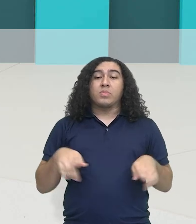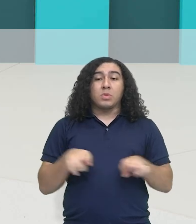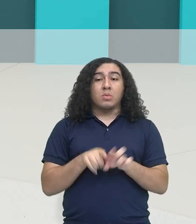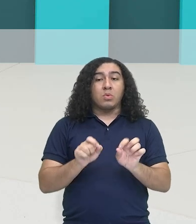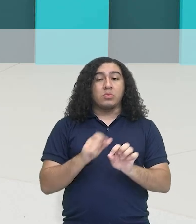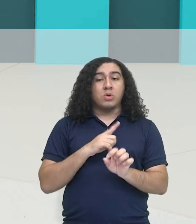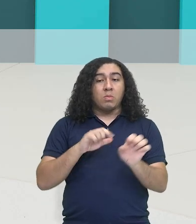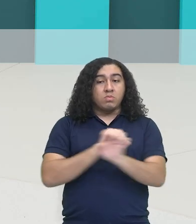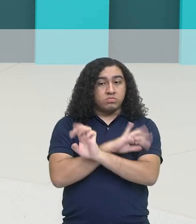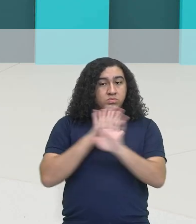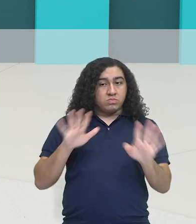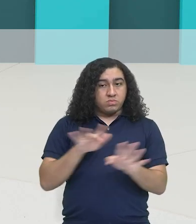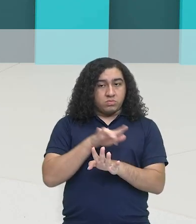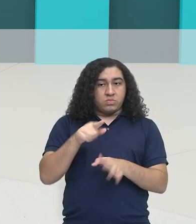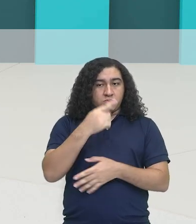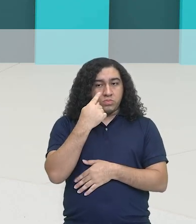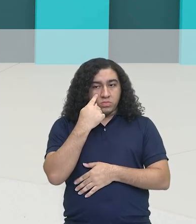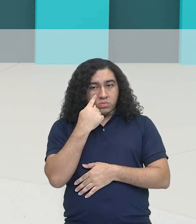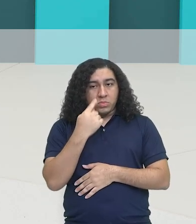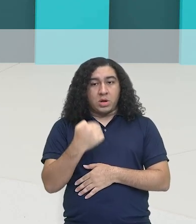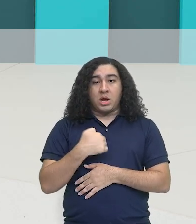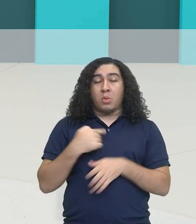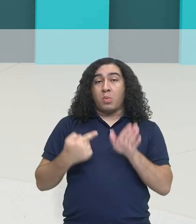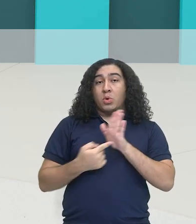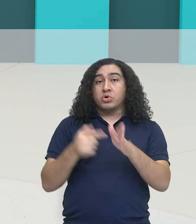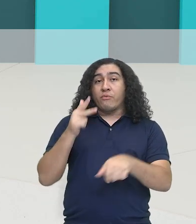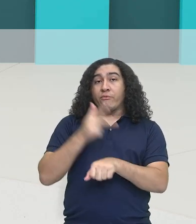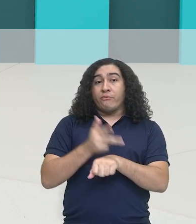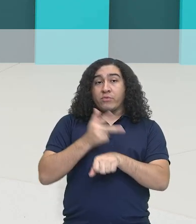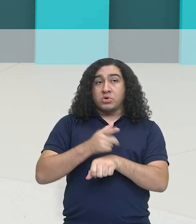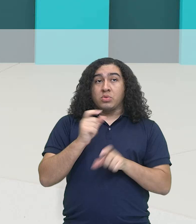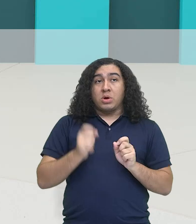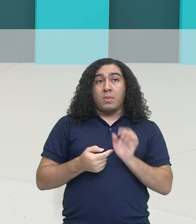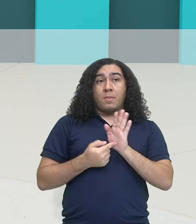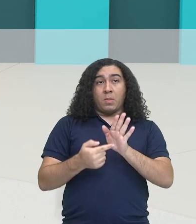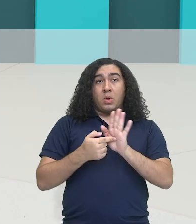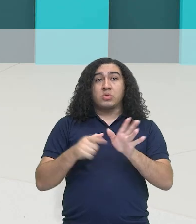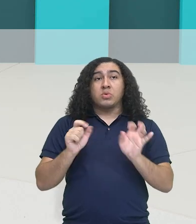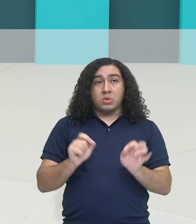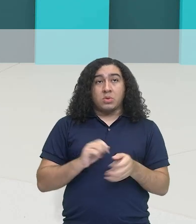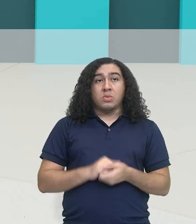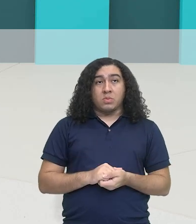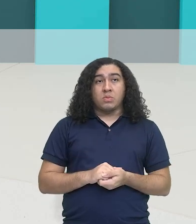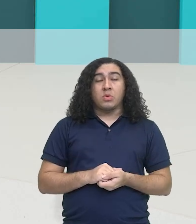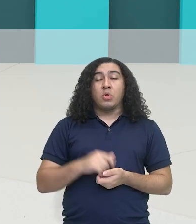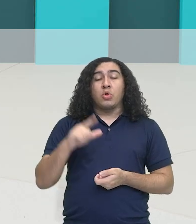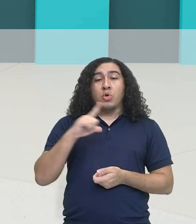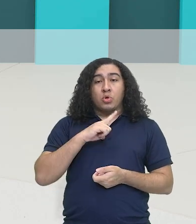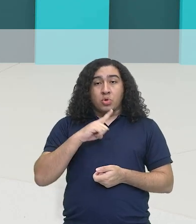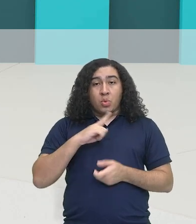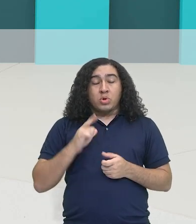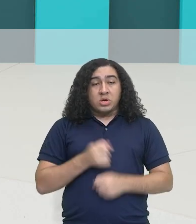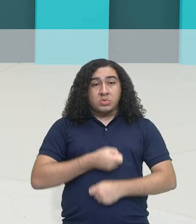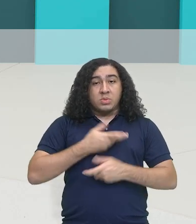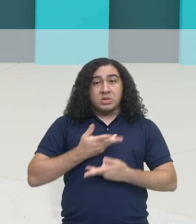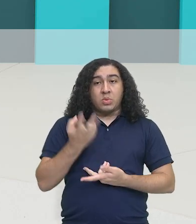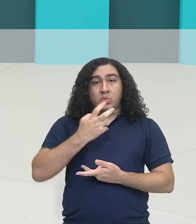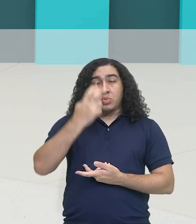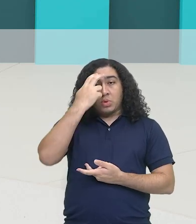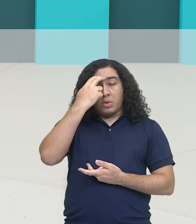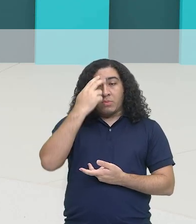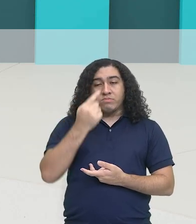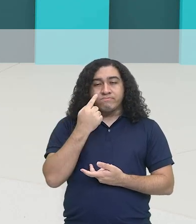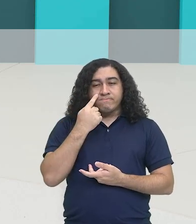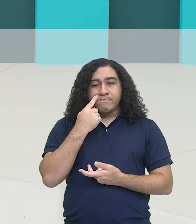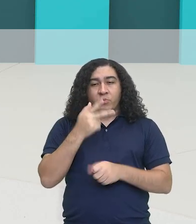mais claro para vocês, eu vou trazer um vídeo que vai mostrar todas essas manifestações culturais através dessas